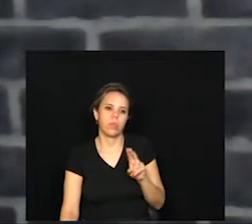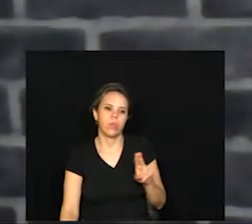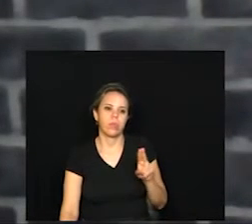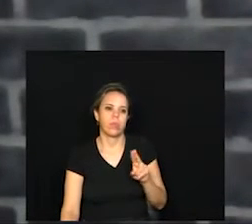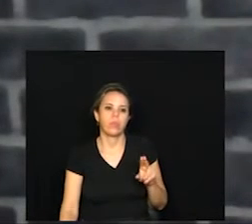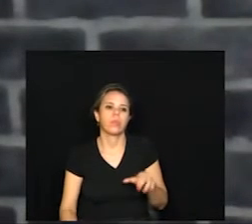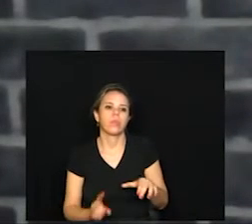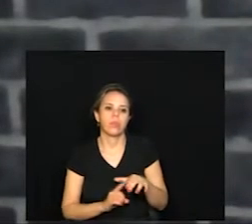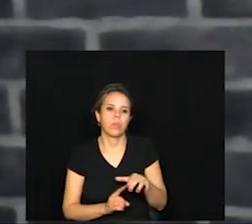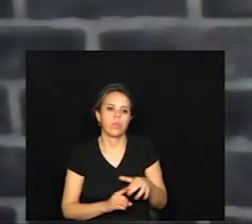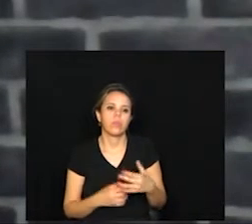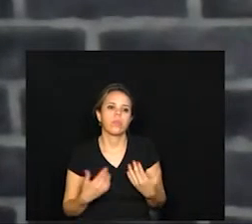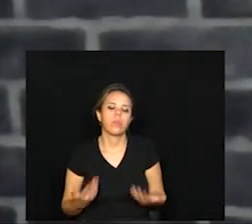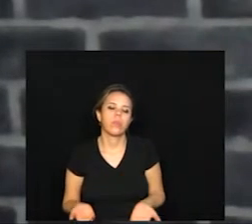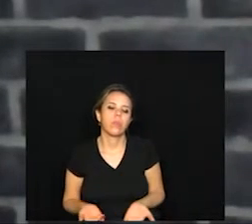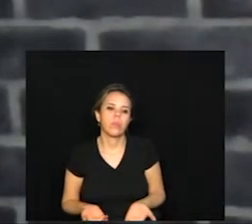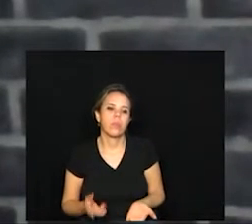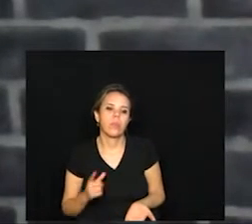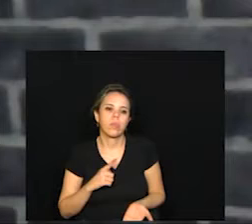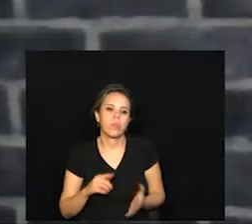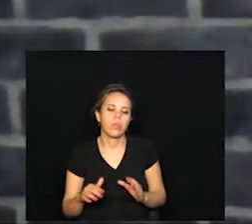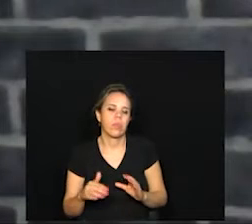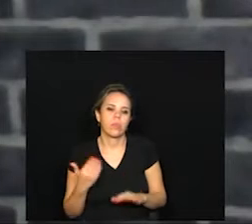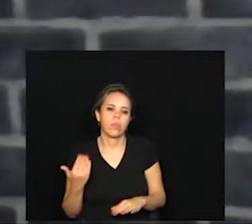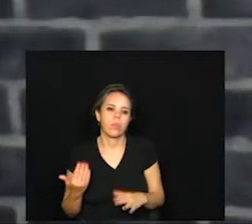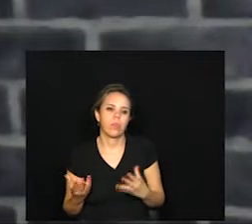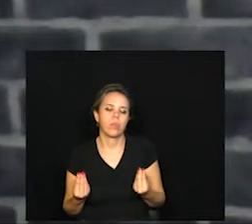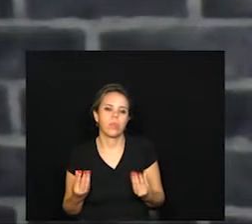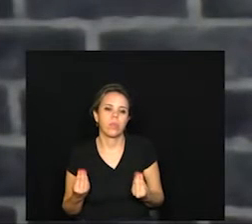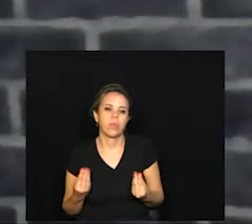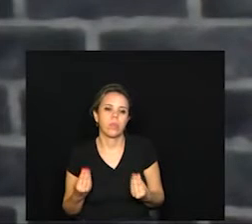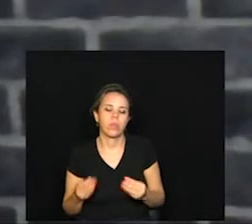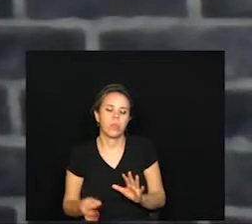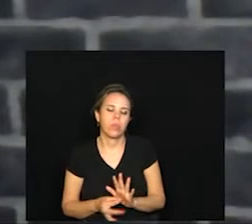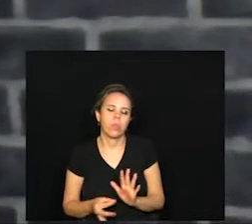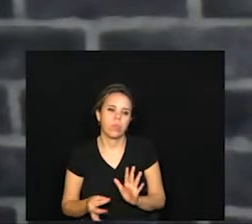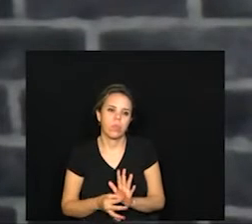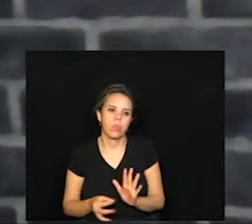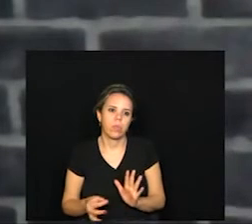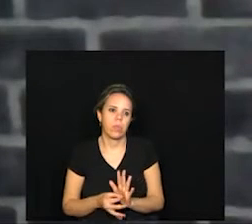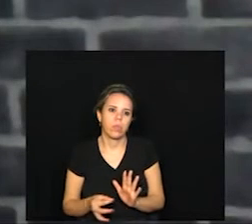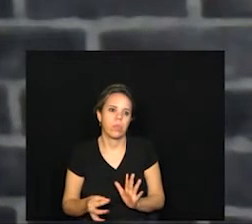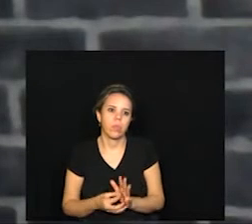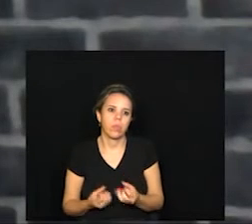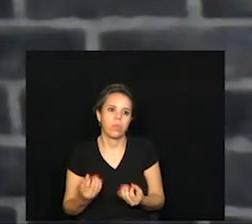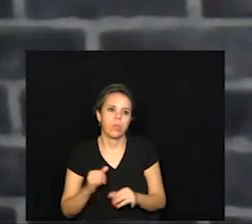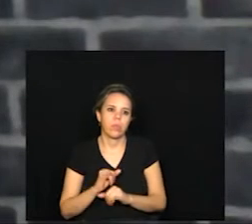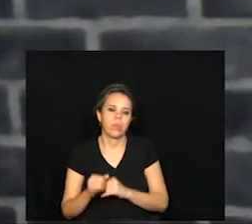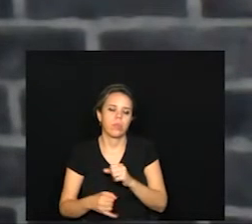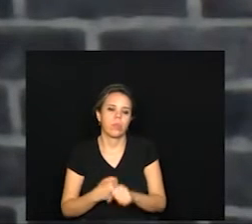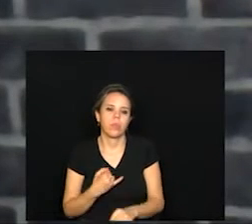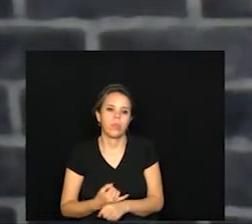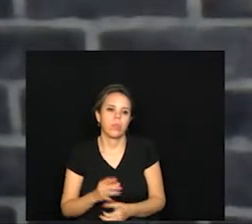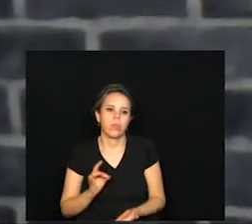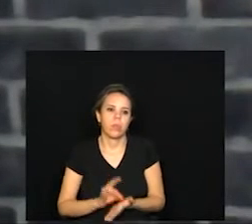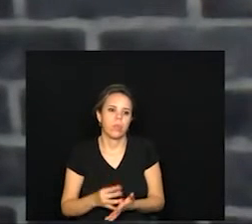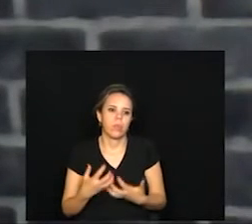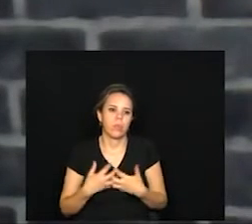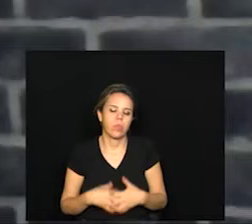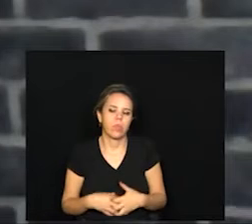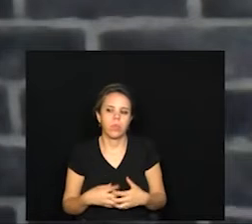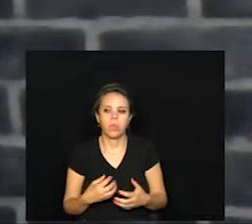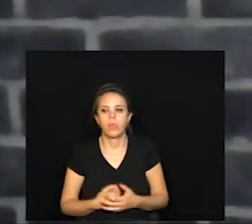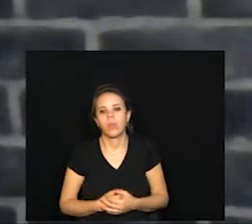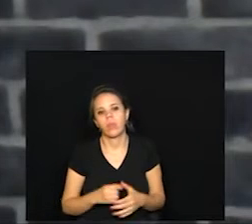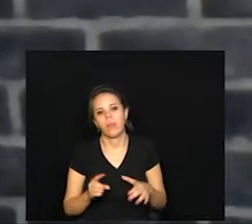pelos consumidores. A gente tem recebido várias manifestações informando que a plataforma realmente funciona,